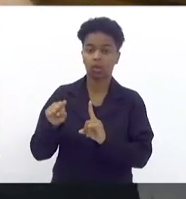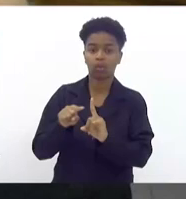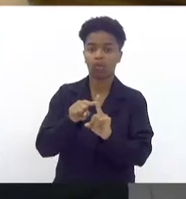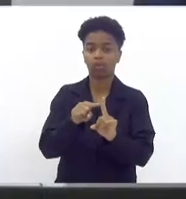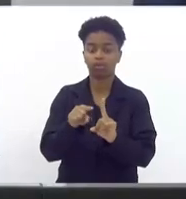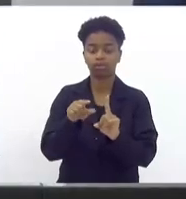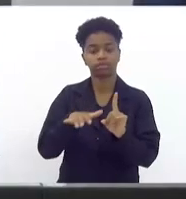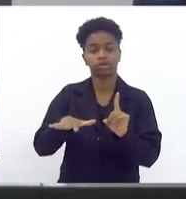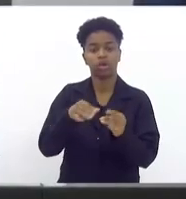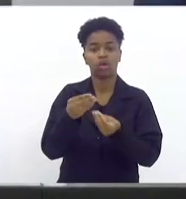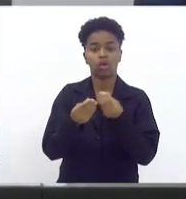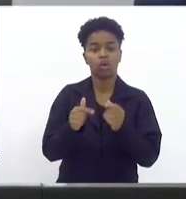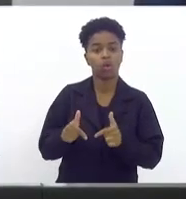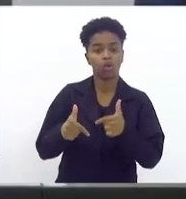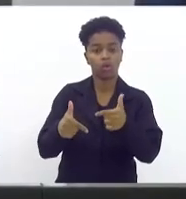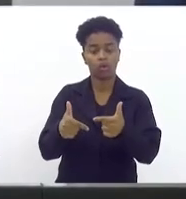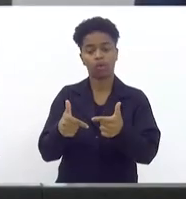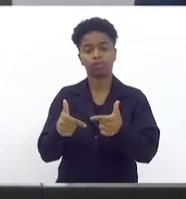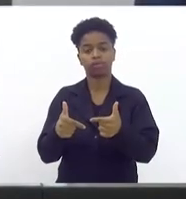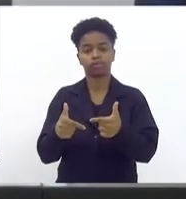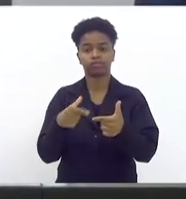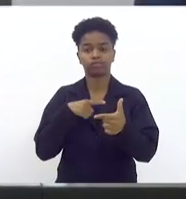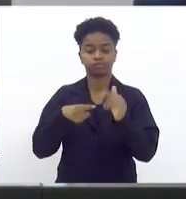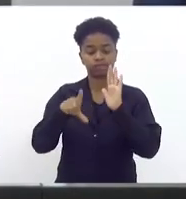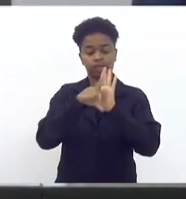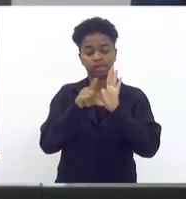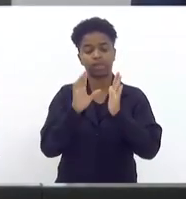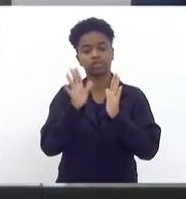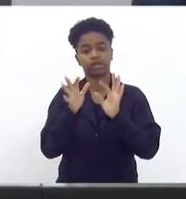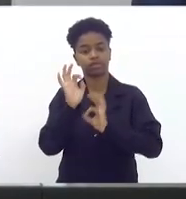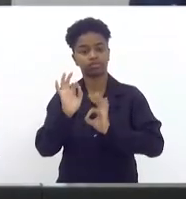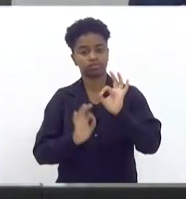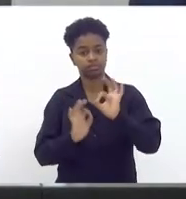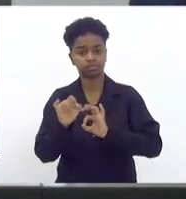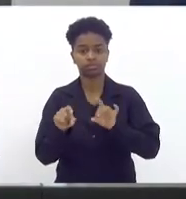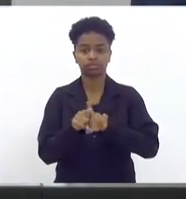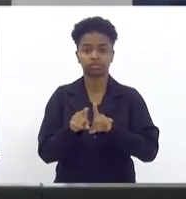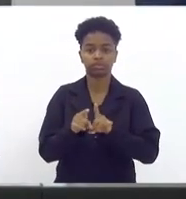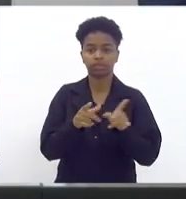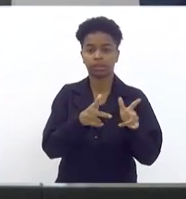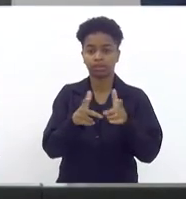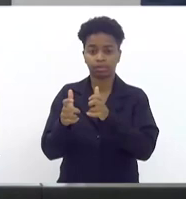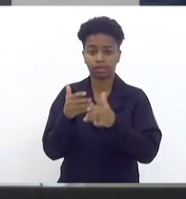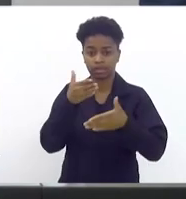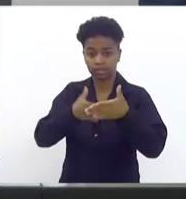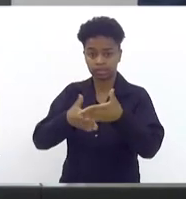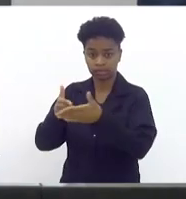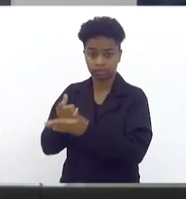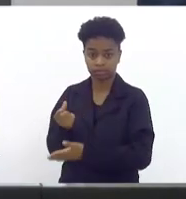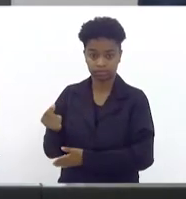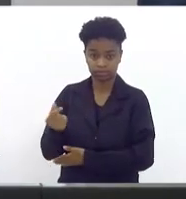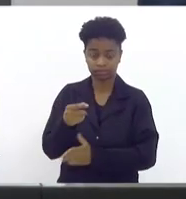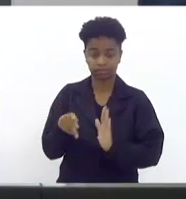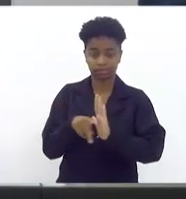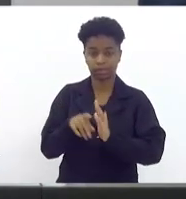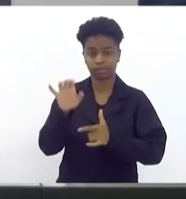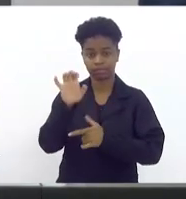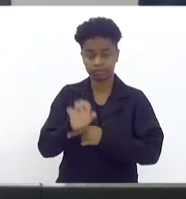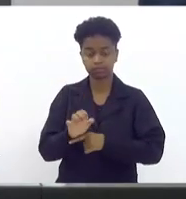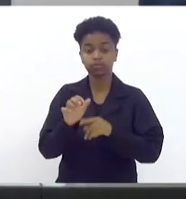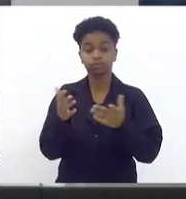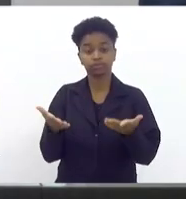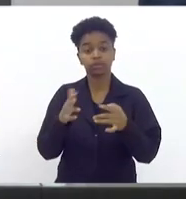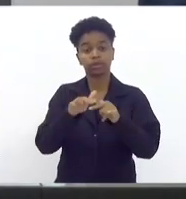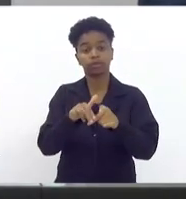modos de execução dos objetivos legalmente traçados, em observância às limitações financeiras do Estado, por esse